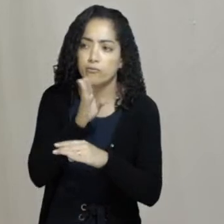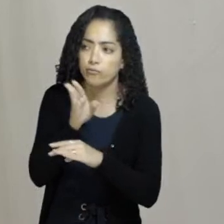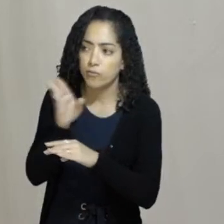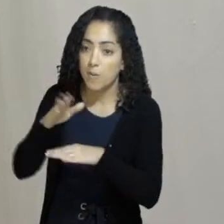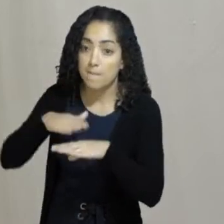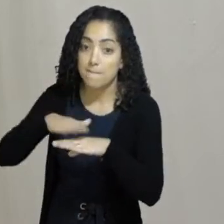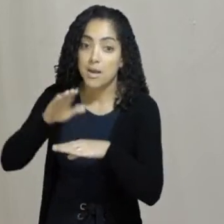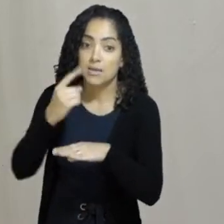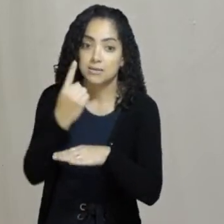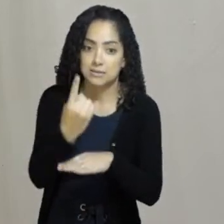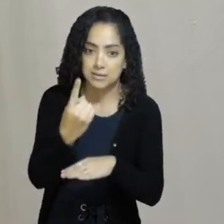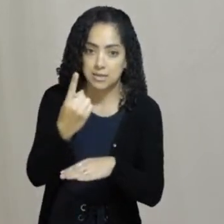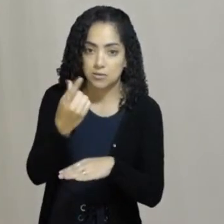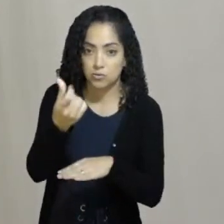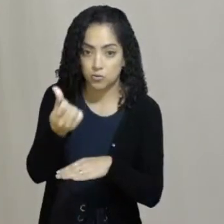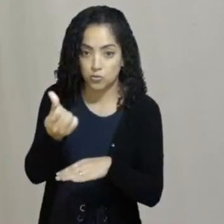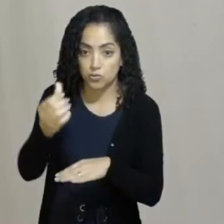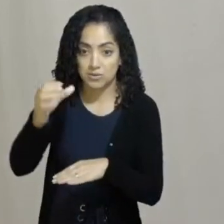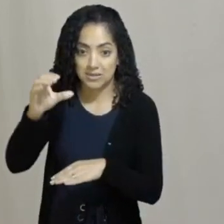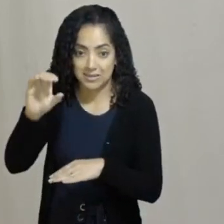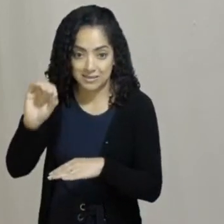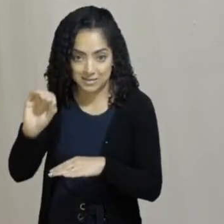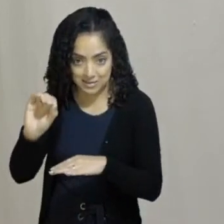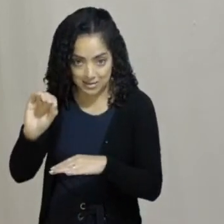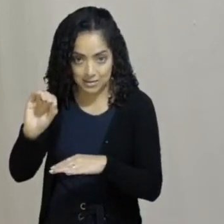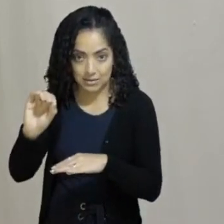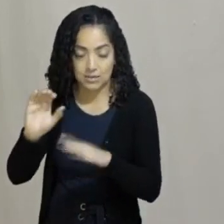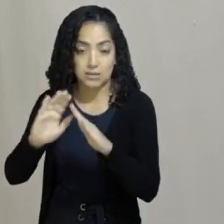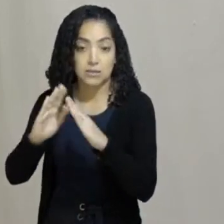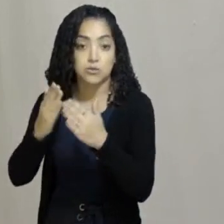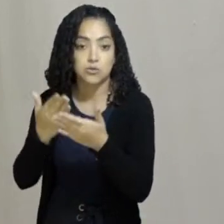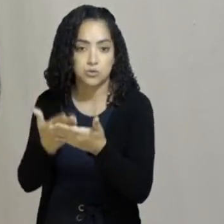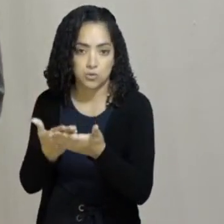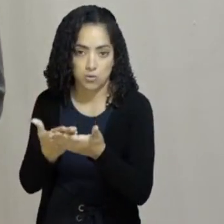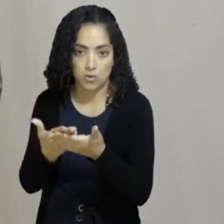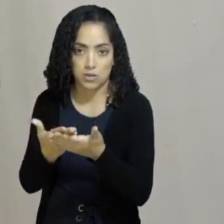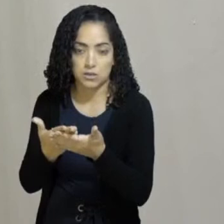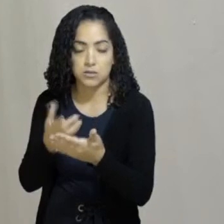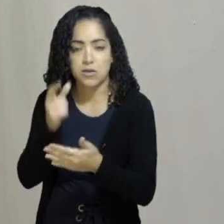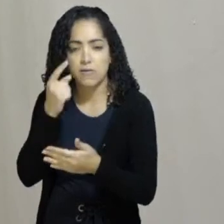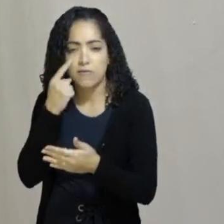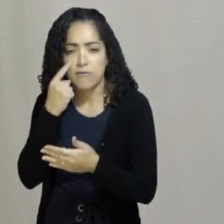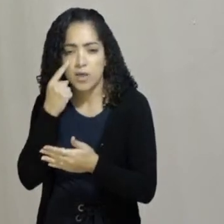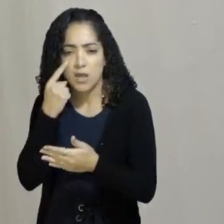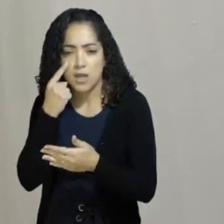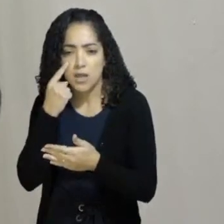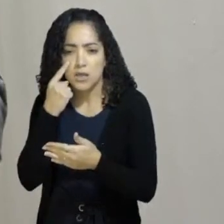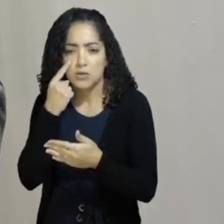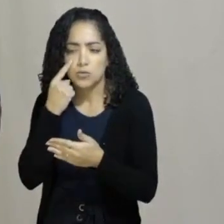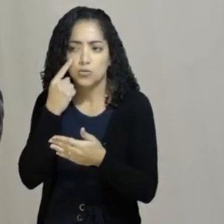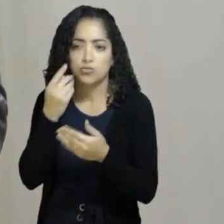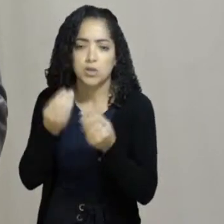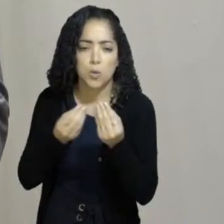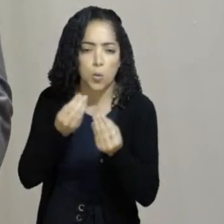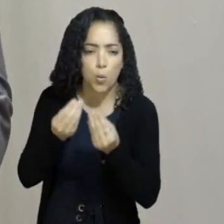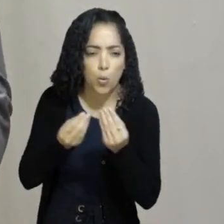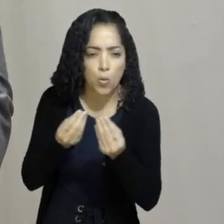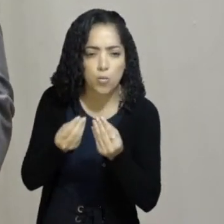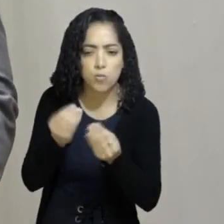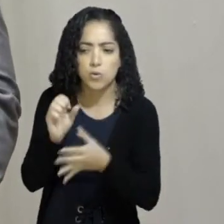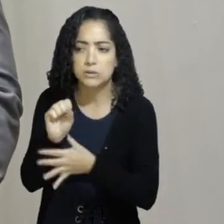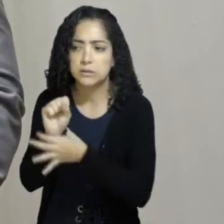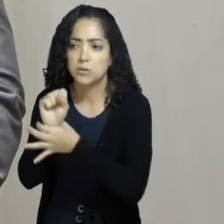de 160 instituições observando toda temática da segurança